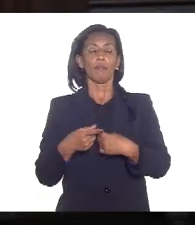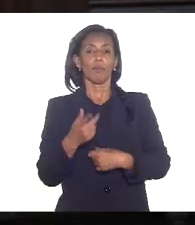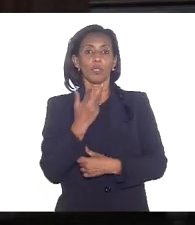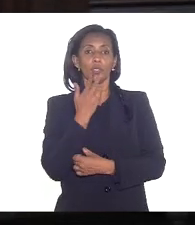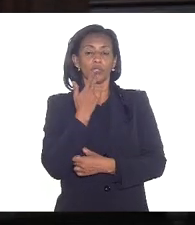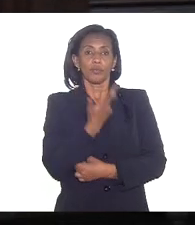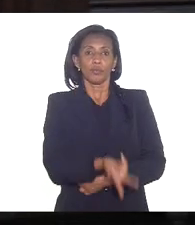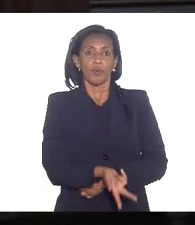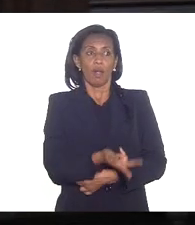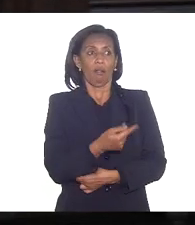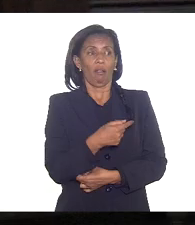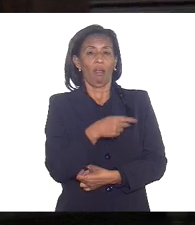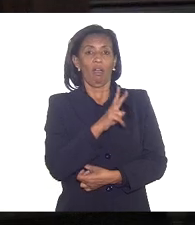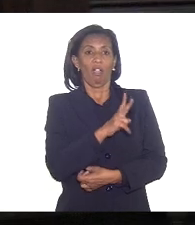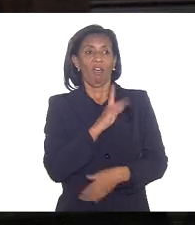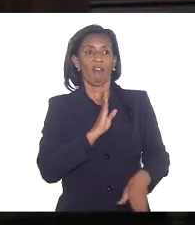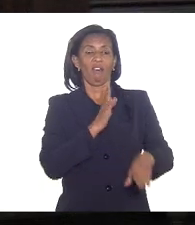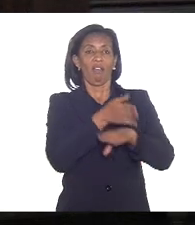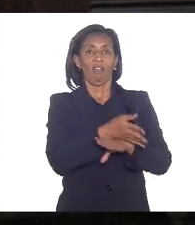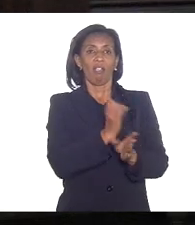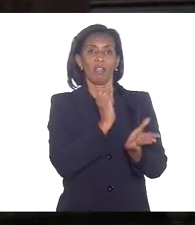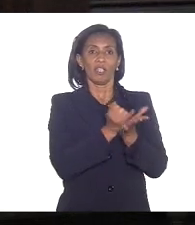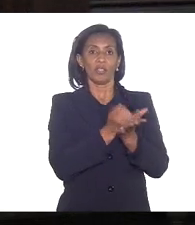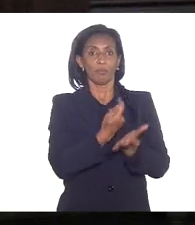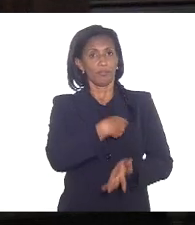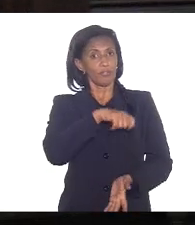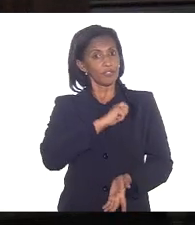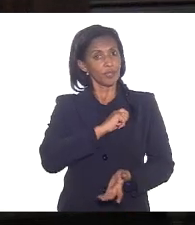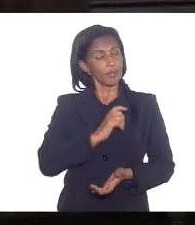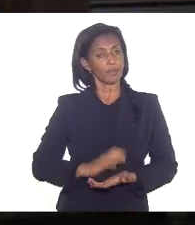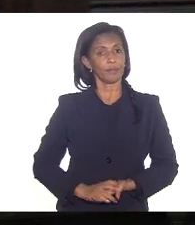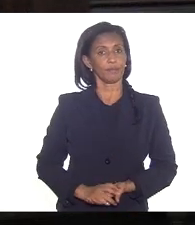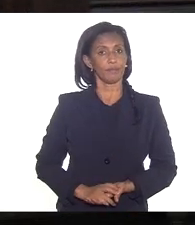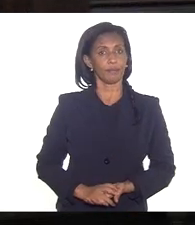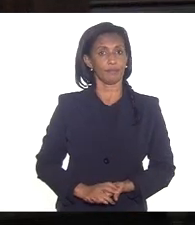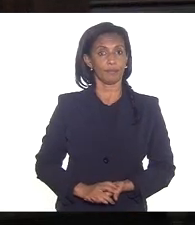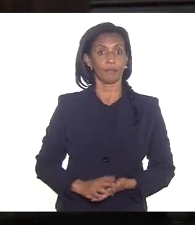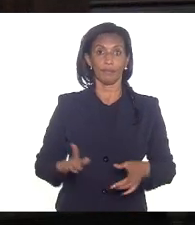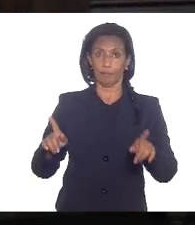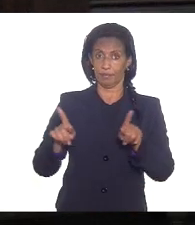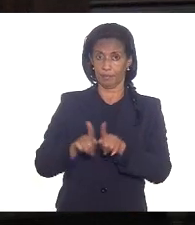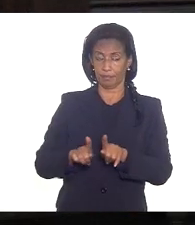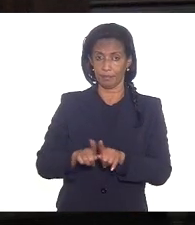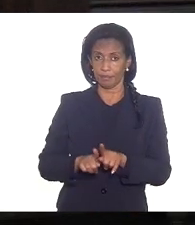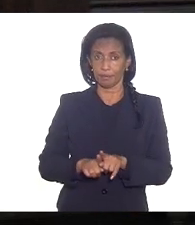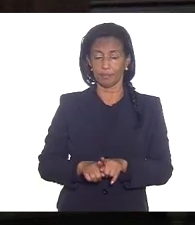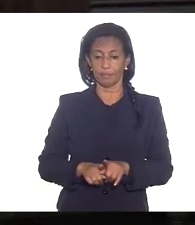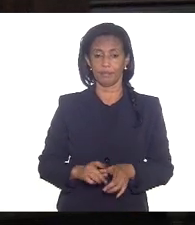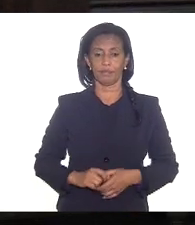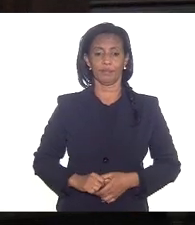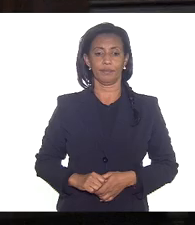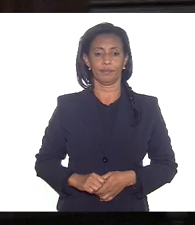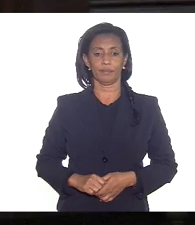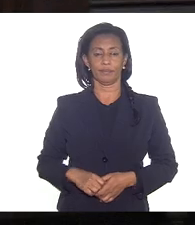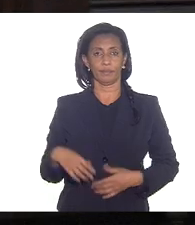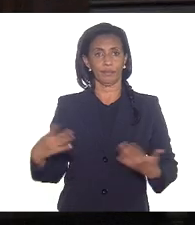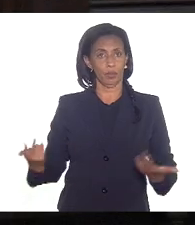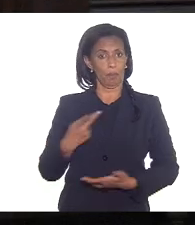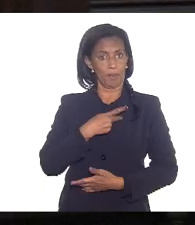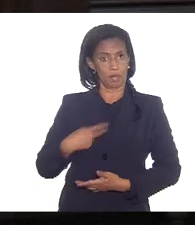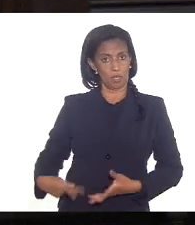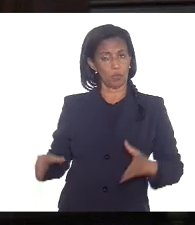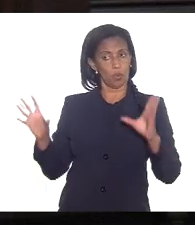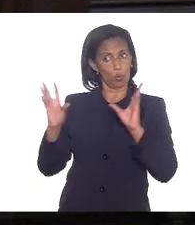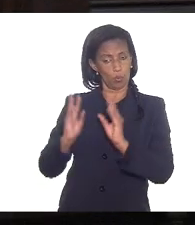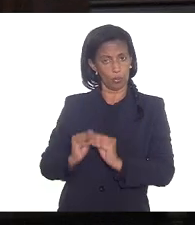dizer que vai acertar o regime de recuperação fiscal aliás Aliás o presidente para